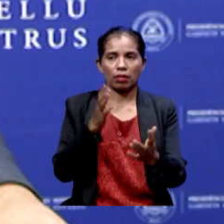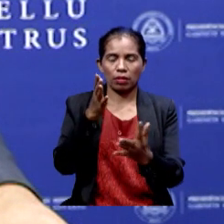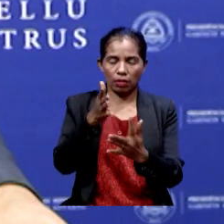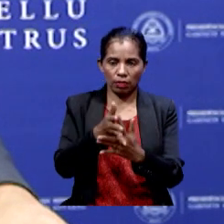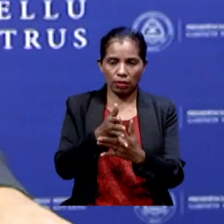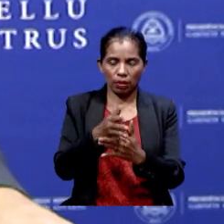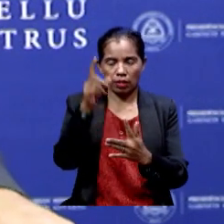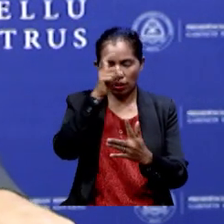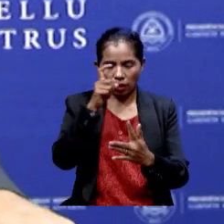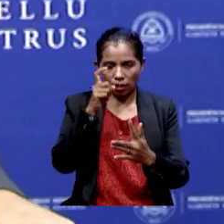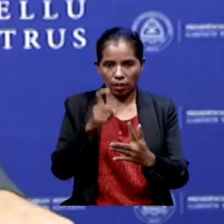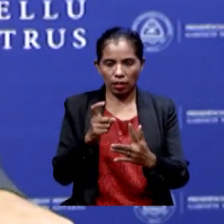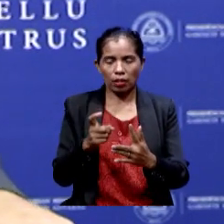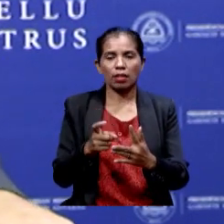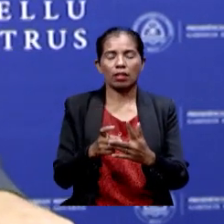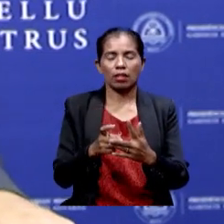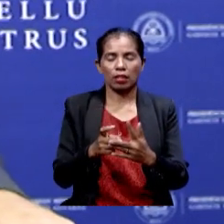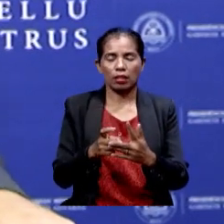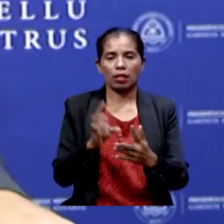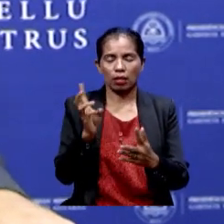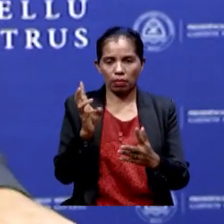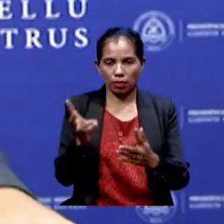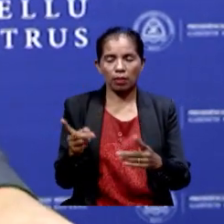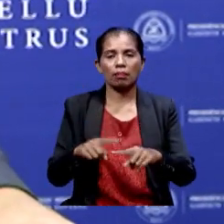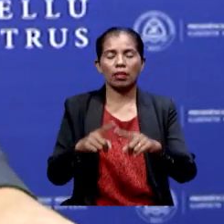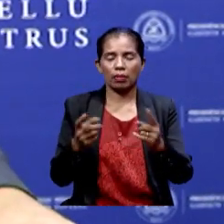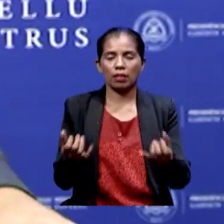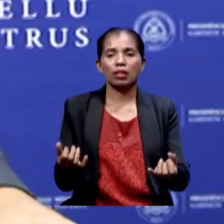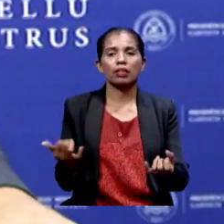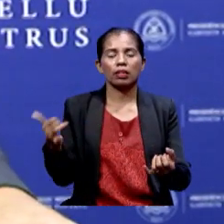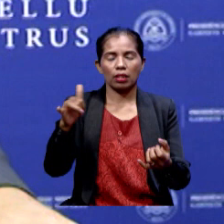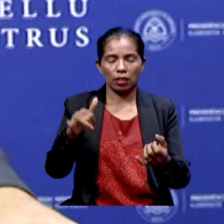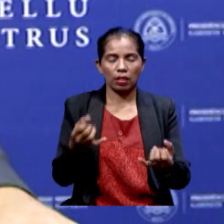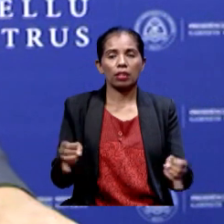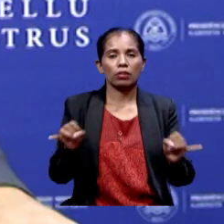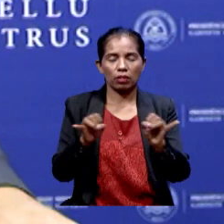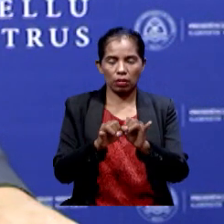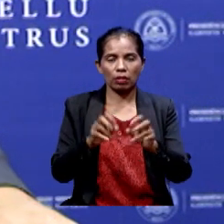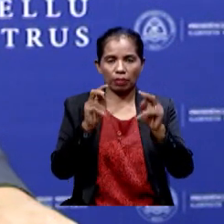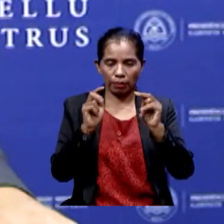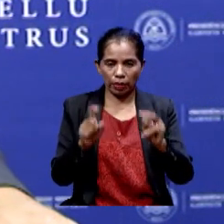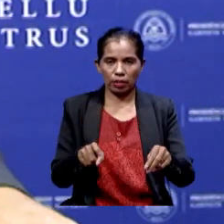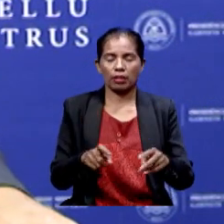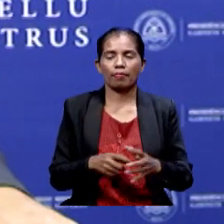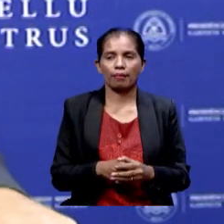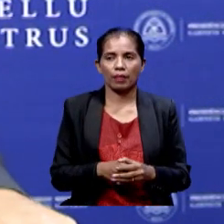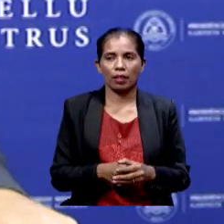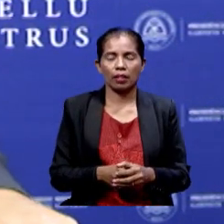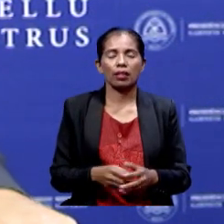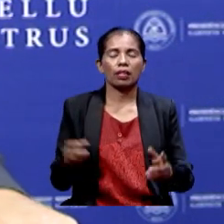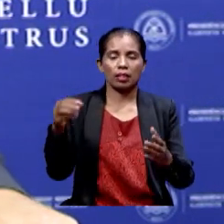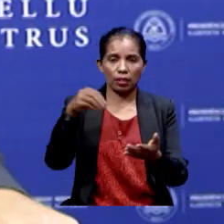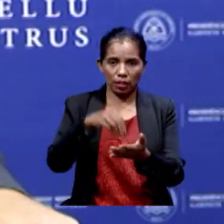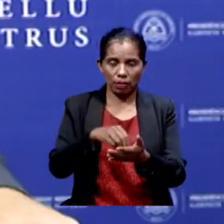reforma, mas bem ser a linha instituição se precisa. E caso ainda nem ser a se tama na fatia